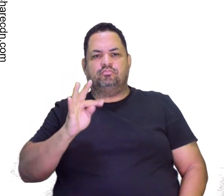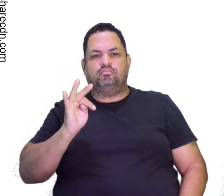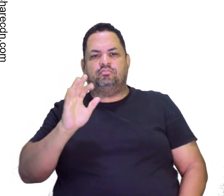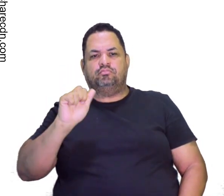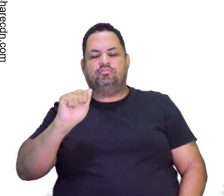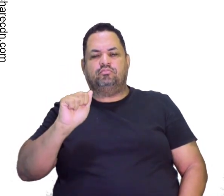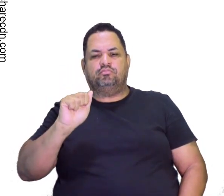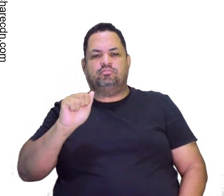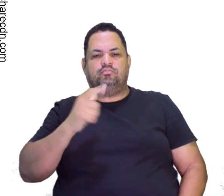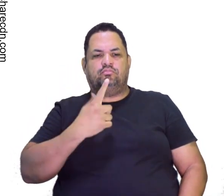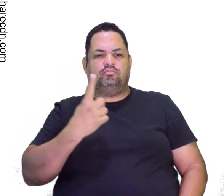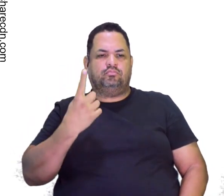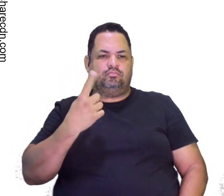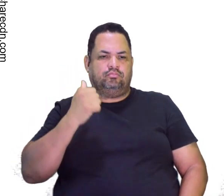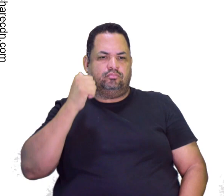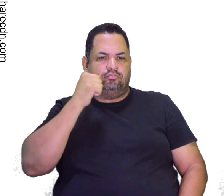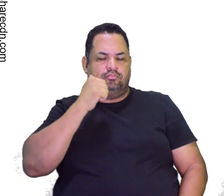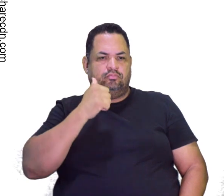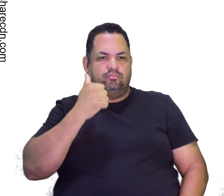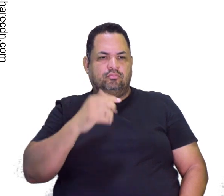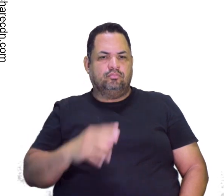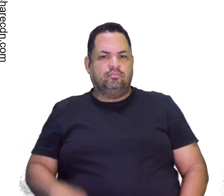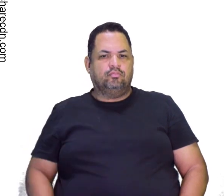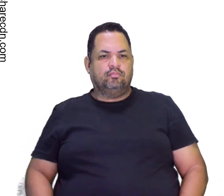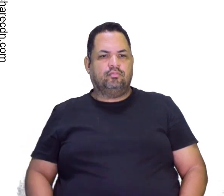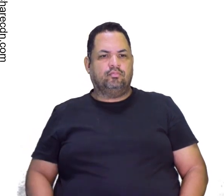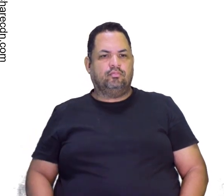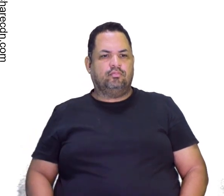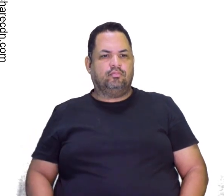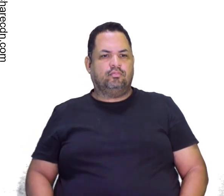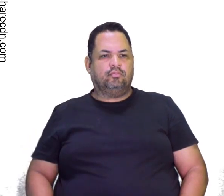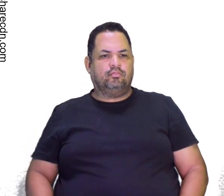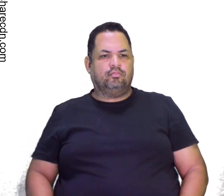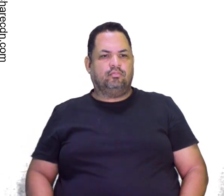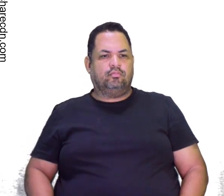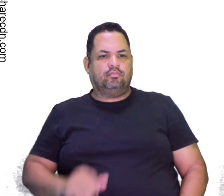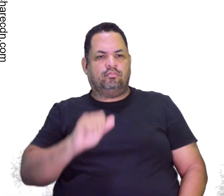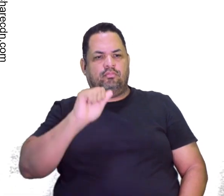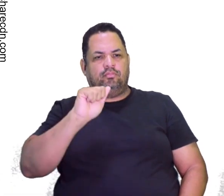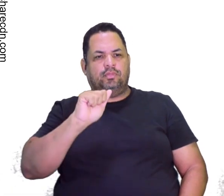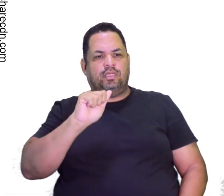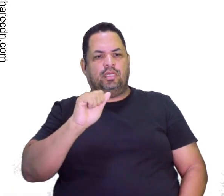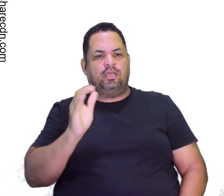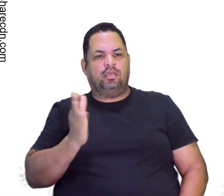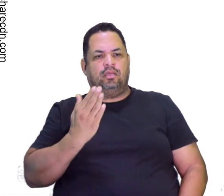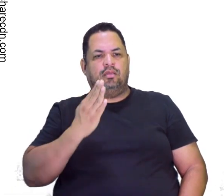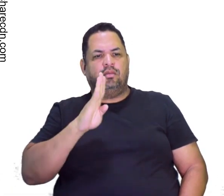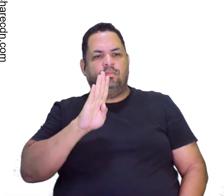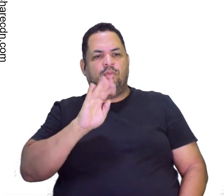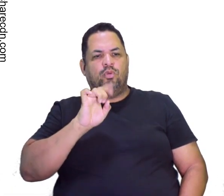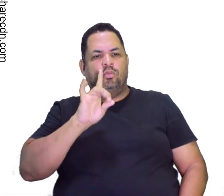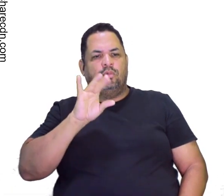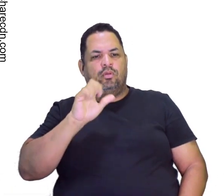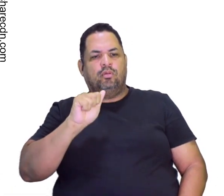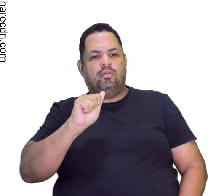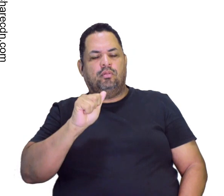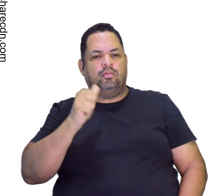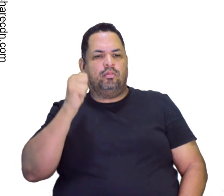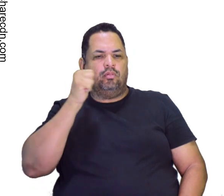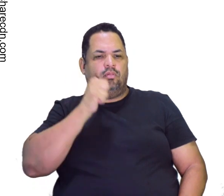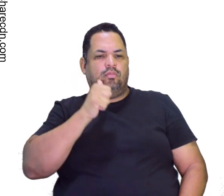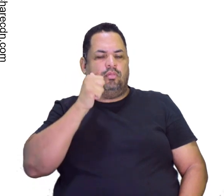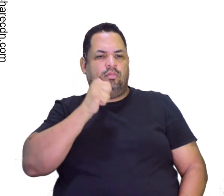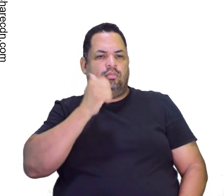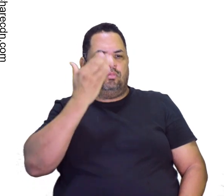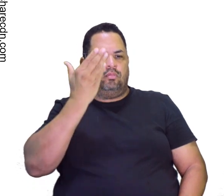aqui eh nesta obra aqui a boba você vê que é uma mulher que é uma pessoa assim que é